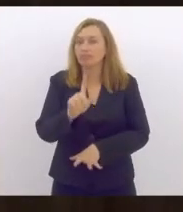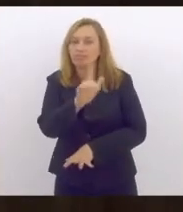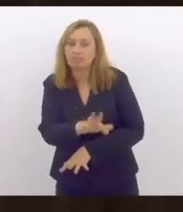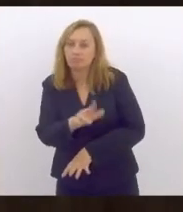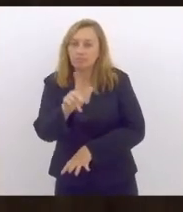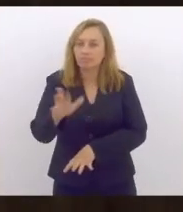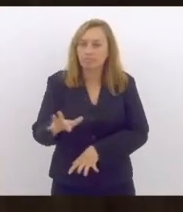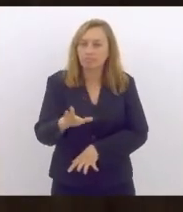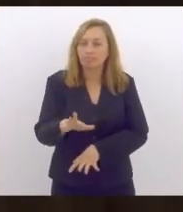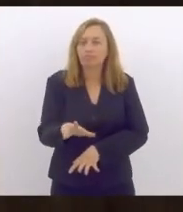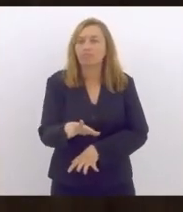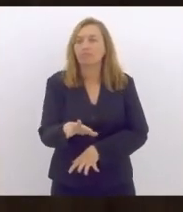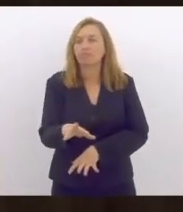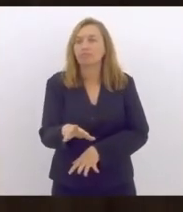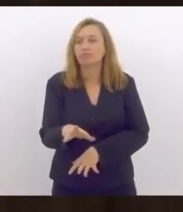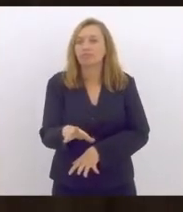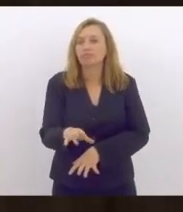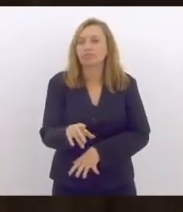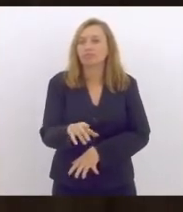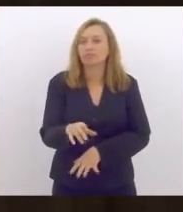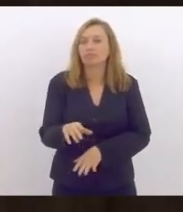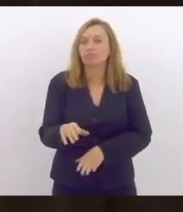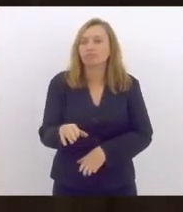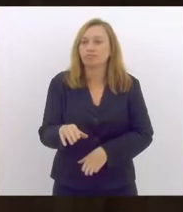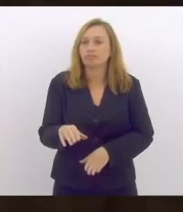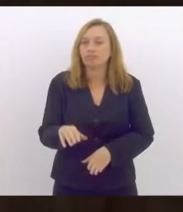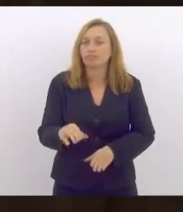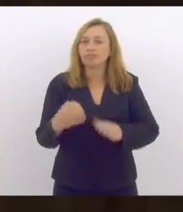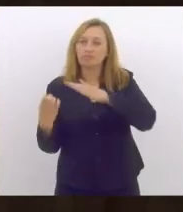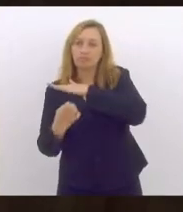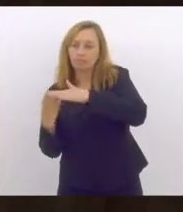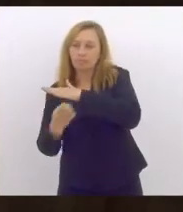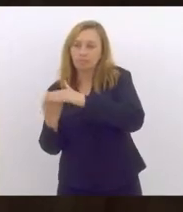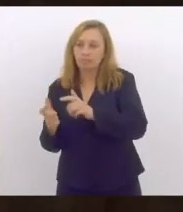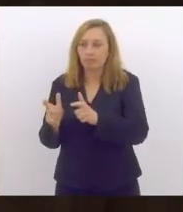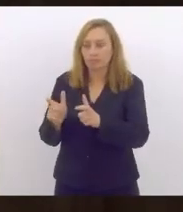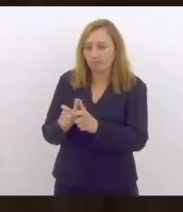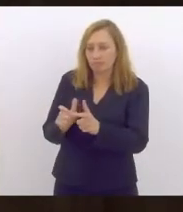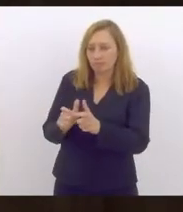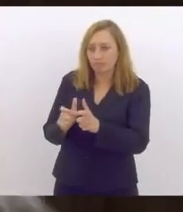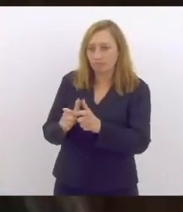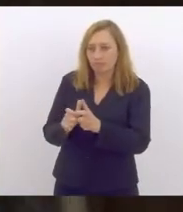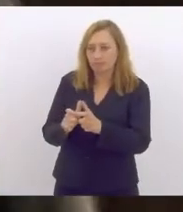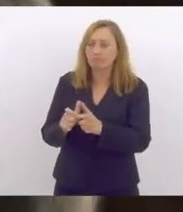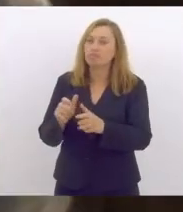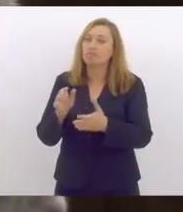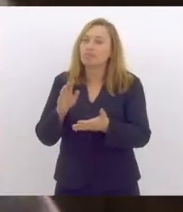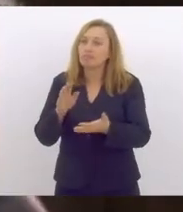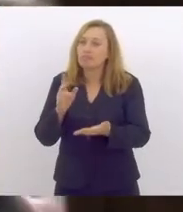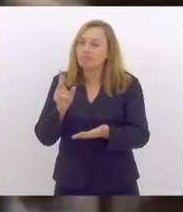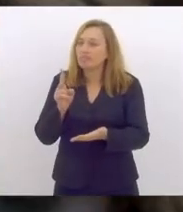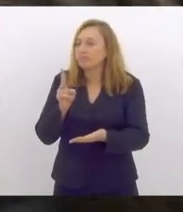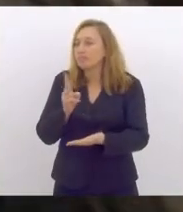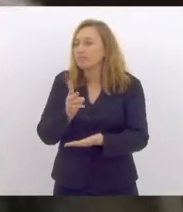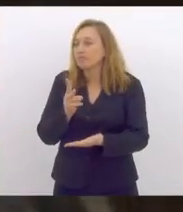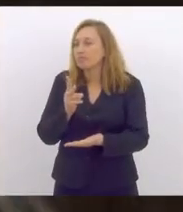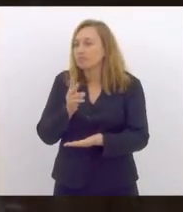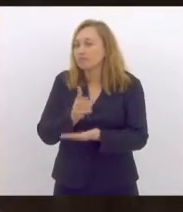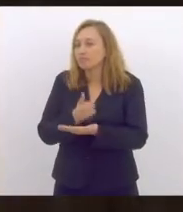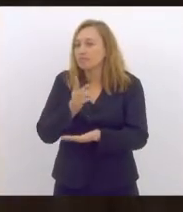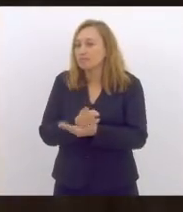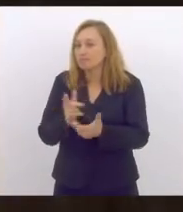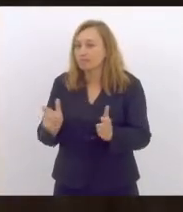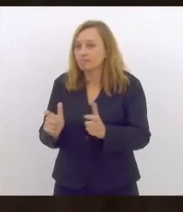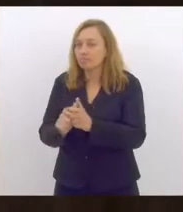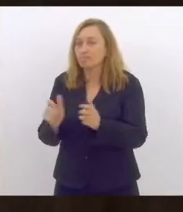de renúncia para aqueles contribuintes e empresas de menor porte que, apesar de seu tamanho, têm a